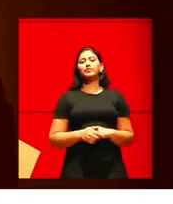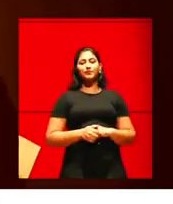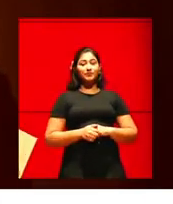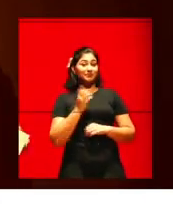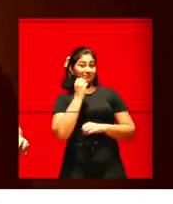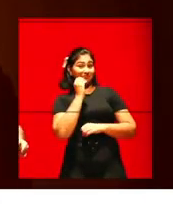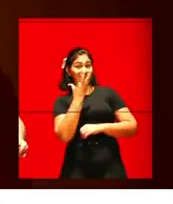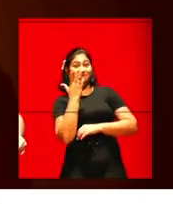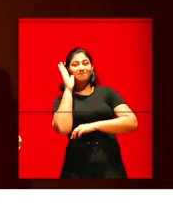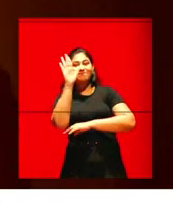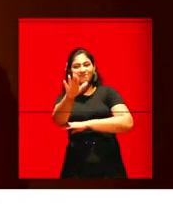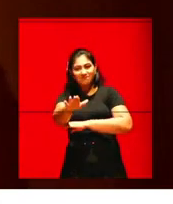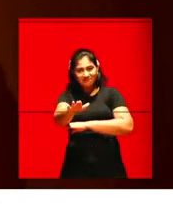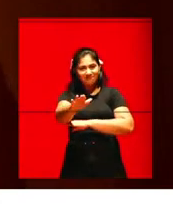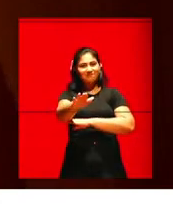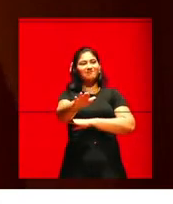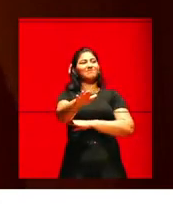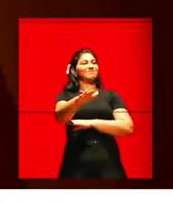Boa tarde.